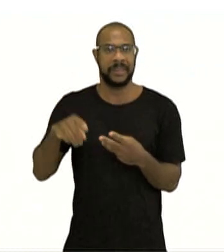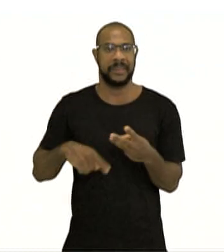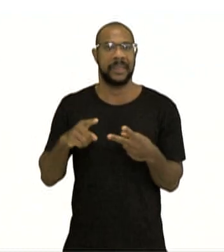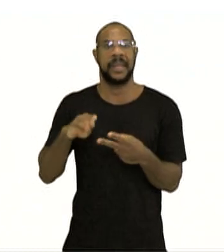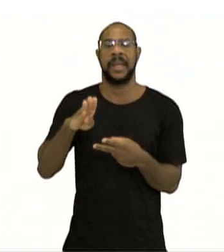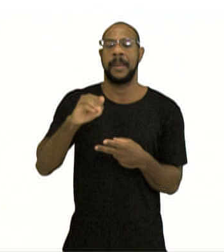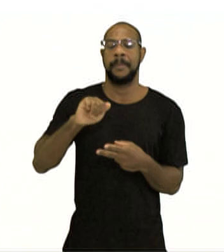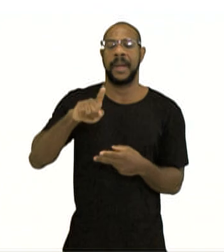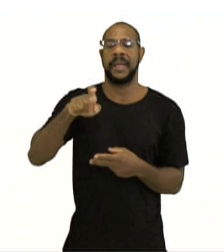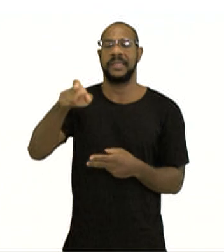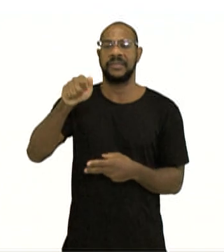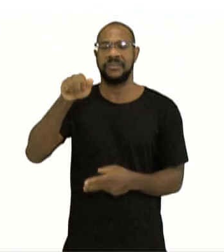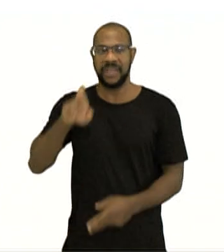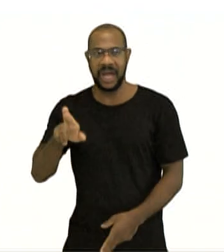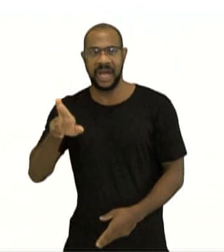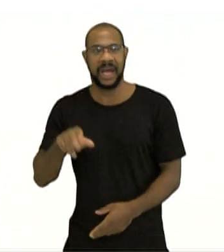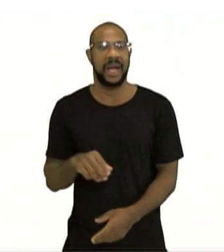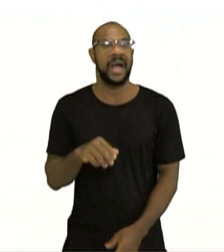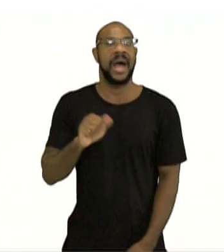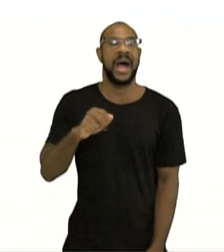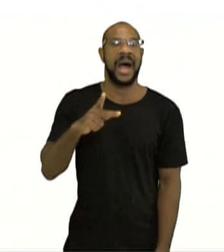Baixar.